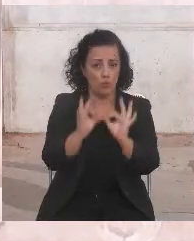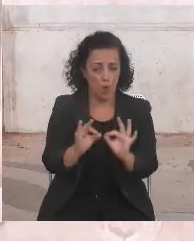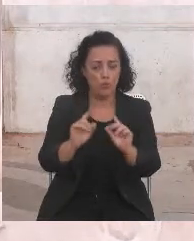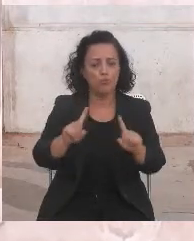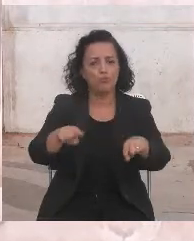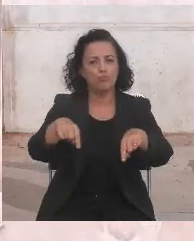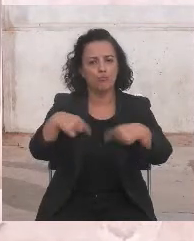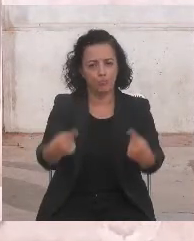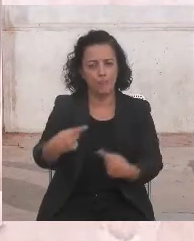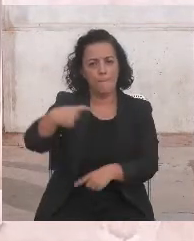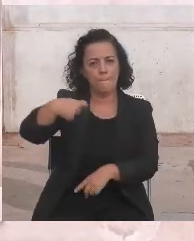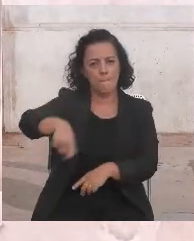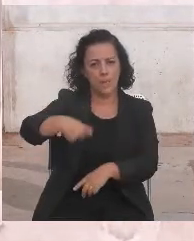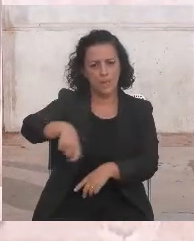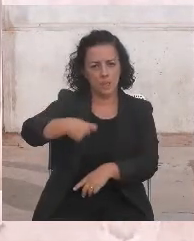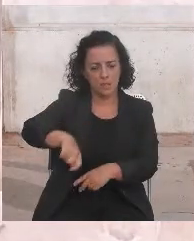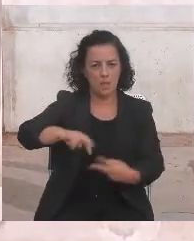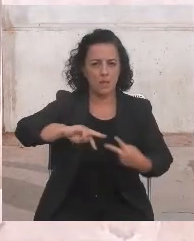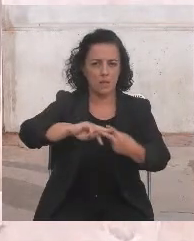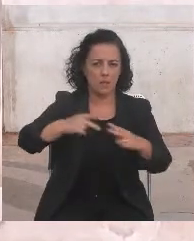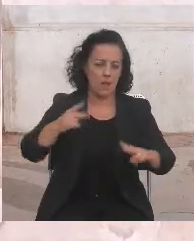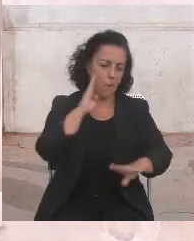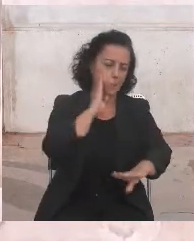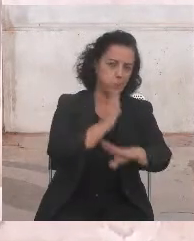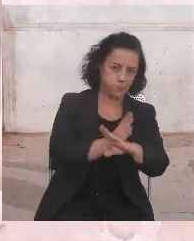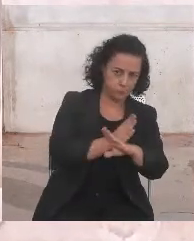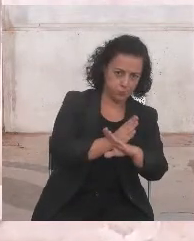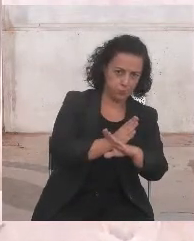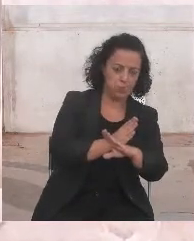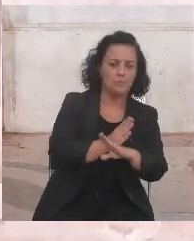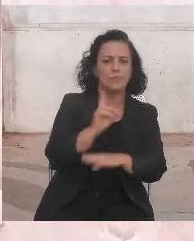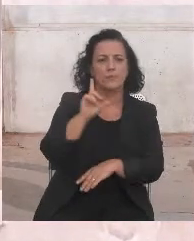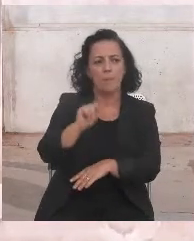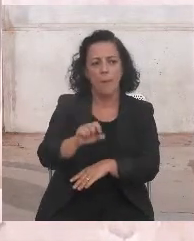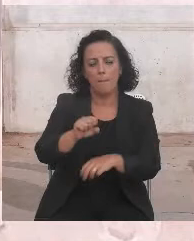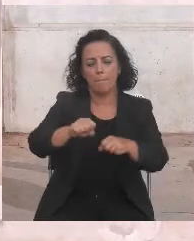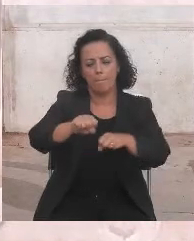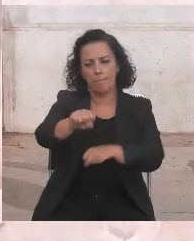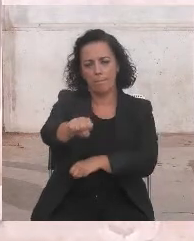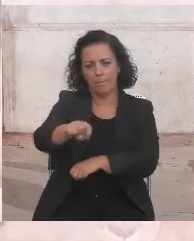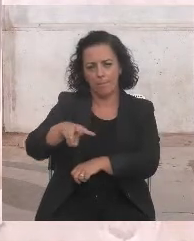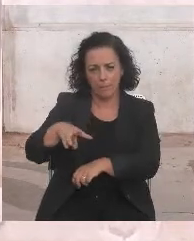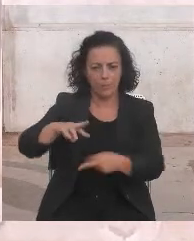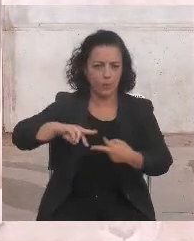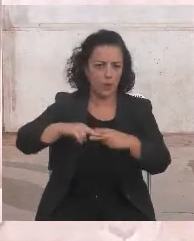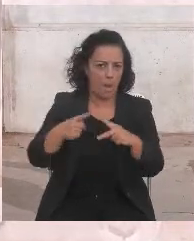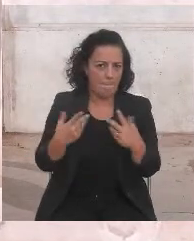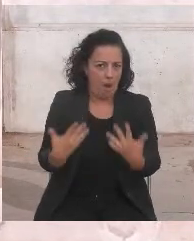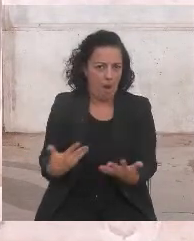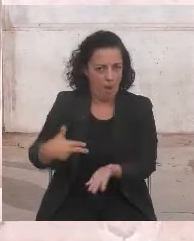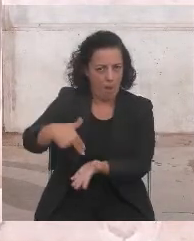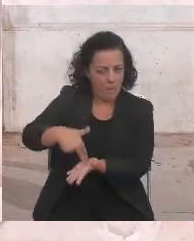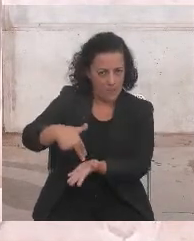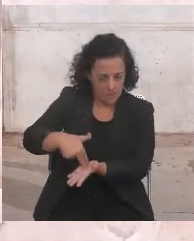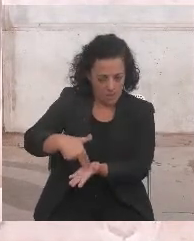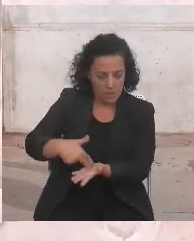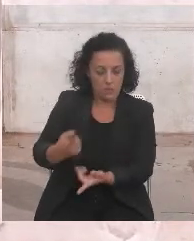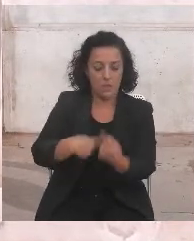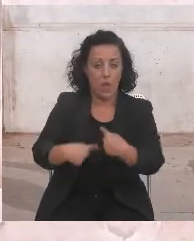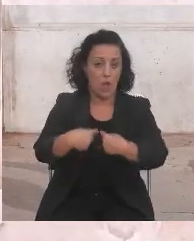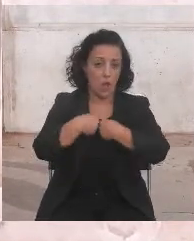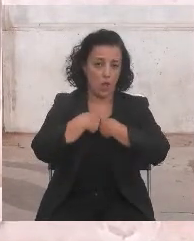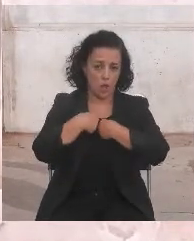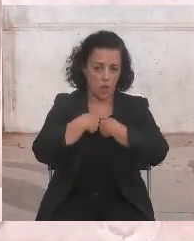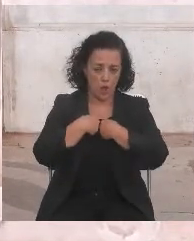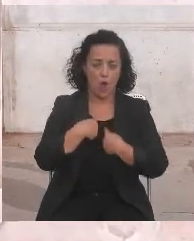ser assinada pelo Presidente da Assembleia Municipal Cessante e pelos membros da Câmara Municipal presentes, e que eu, Alberto Luís